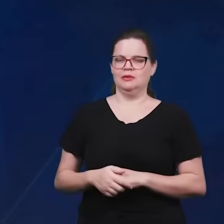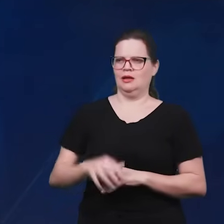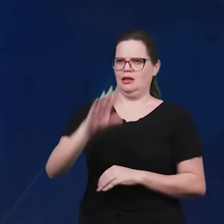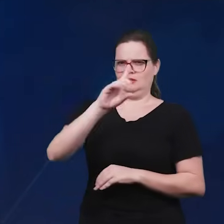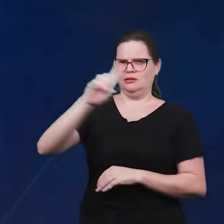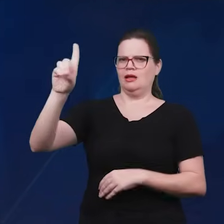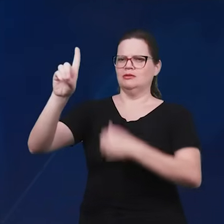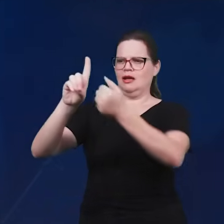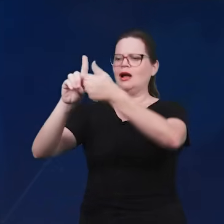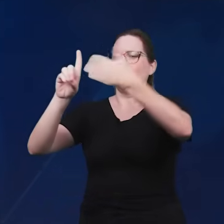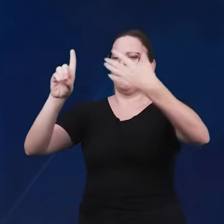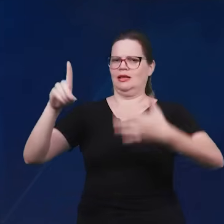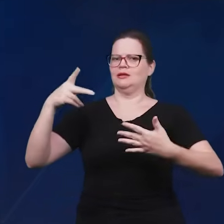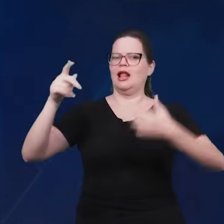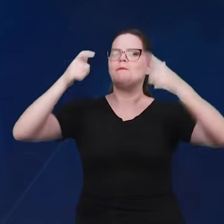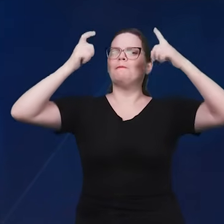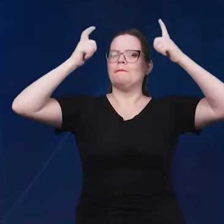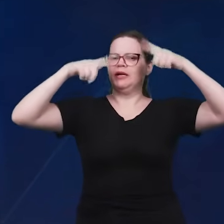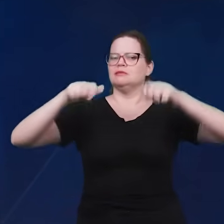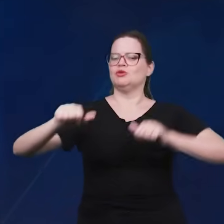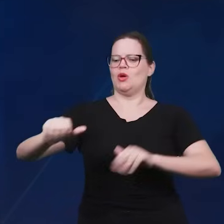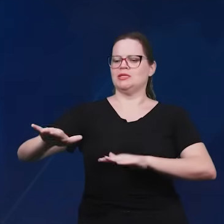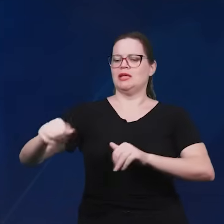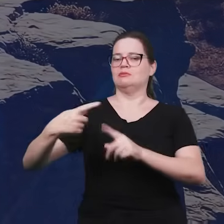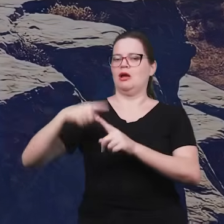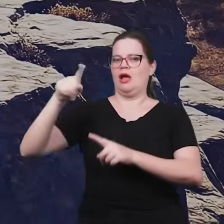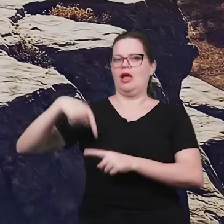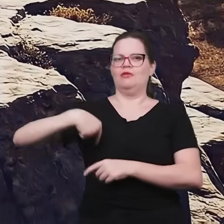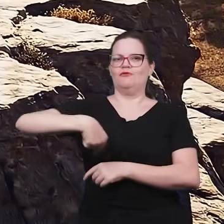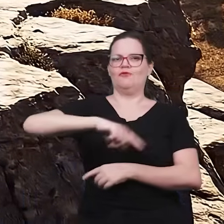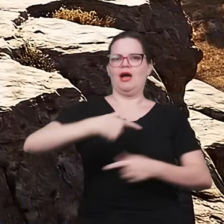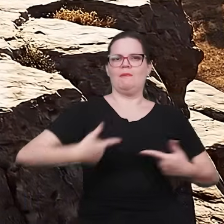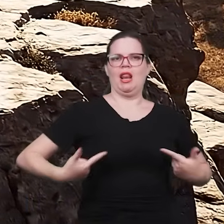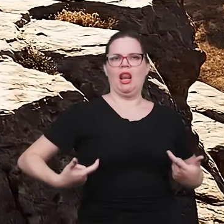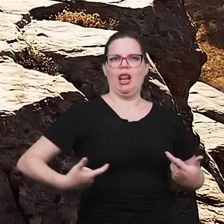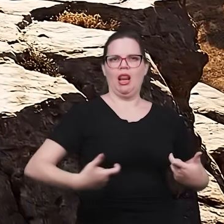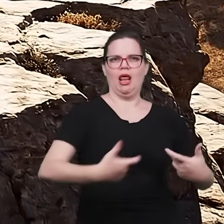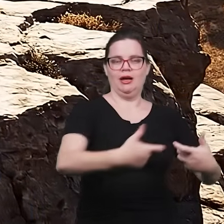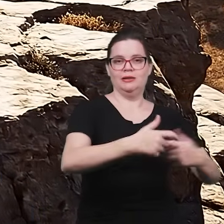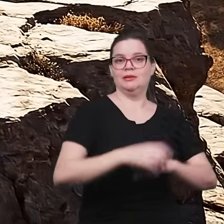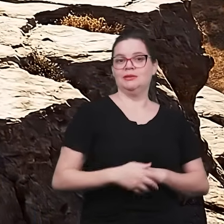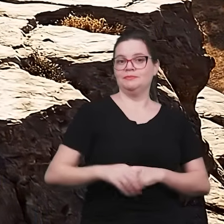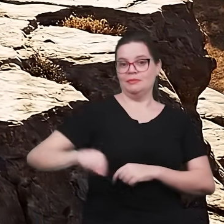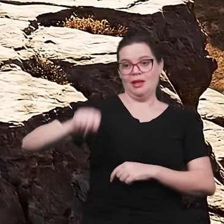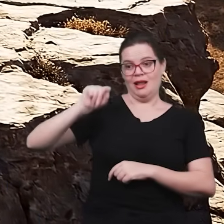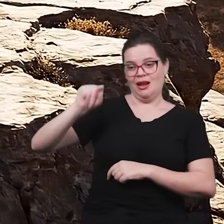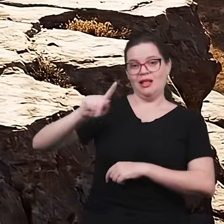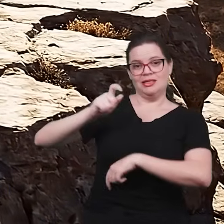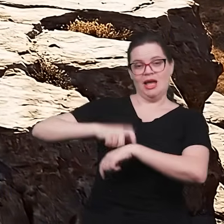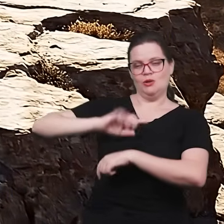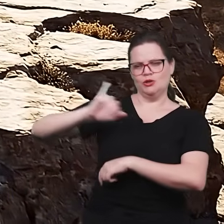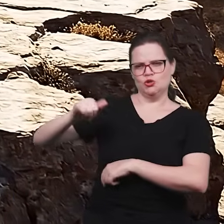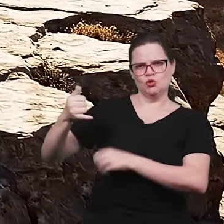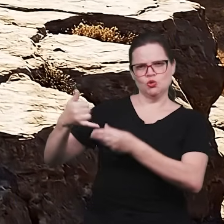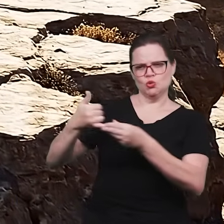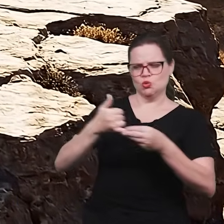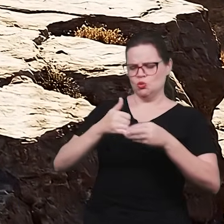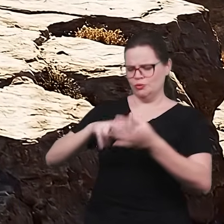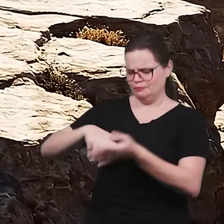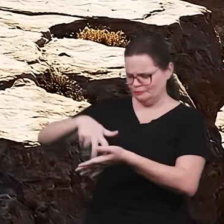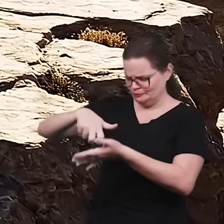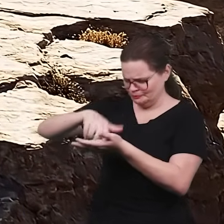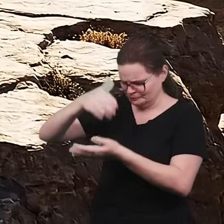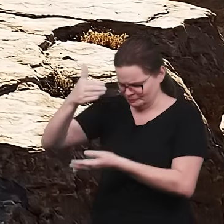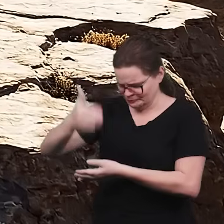da presença de Deus, o Deus das batalhas. Ali, Josué recebeu da boca do Senhor toda a